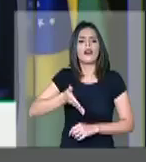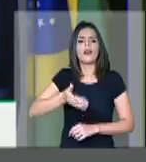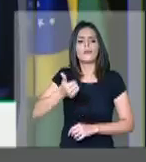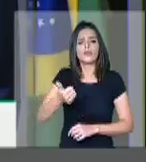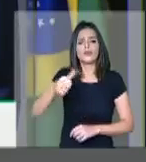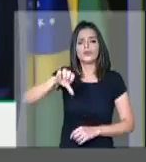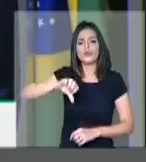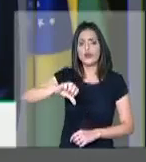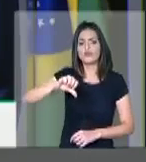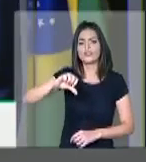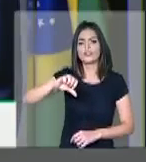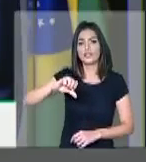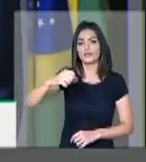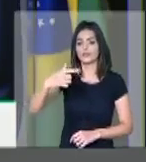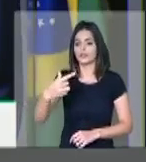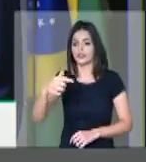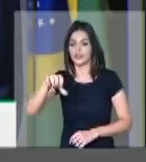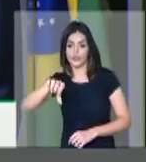de